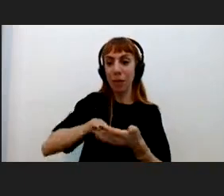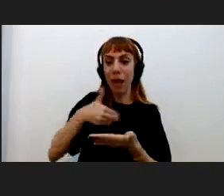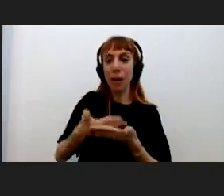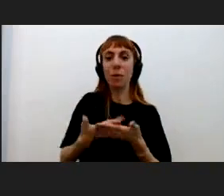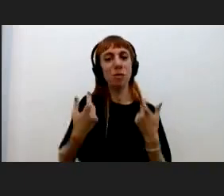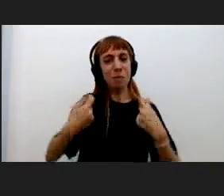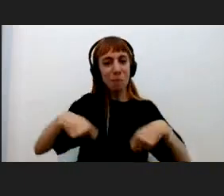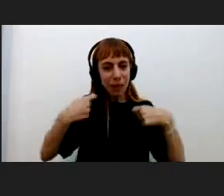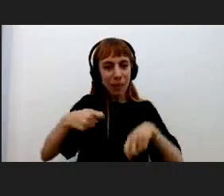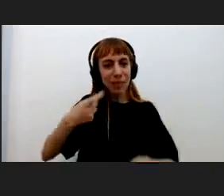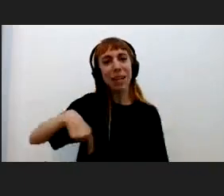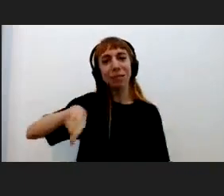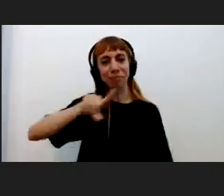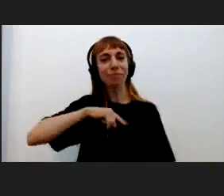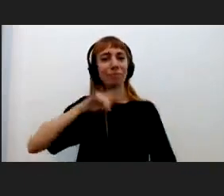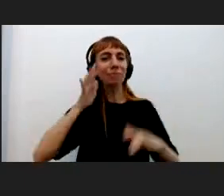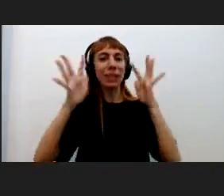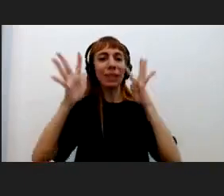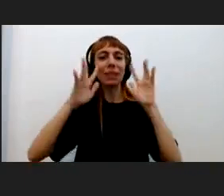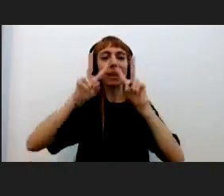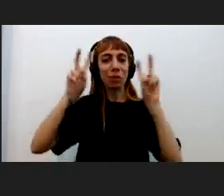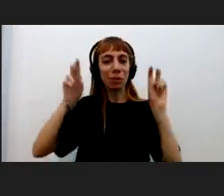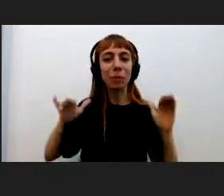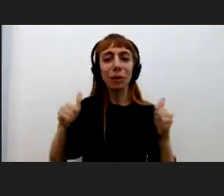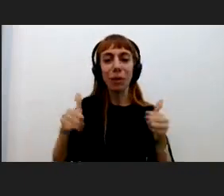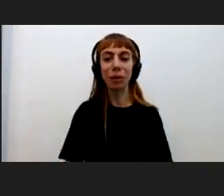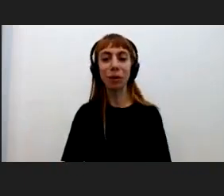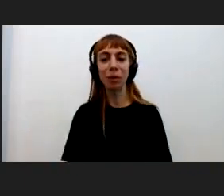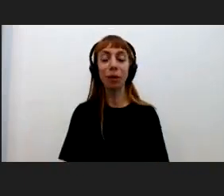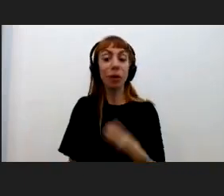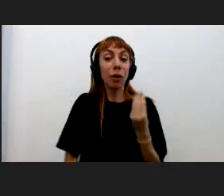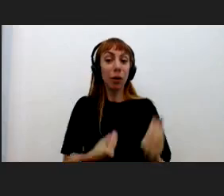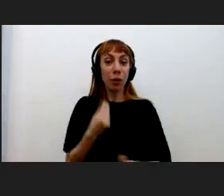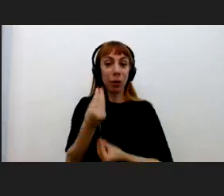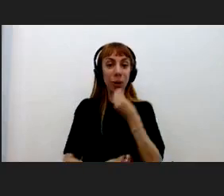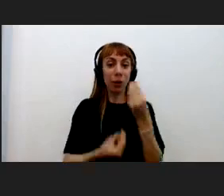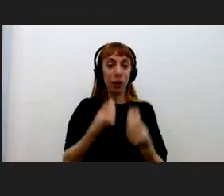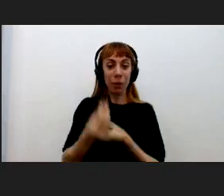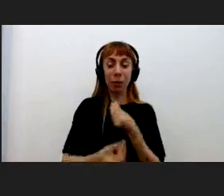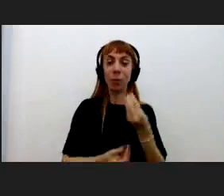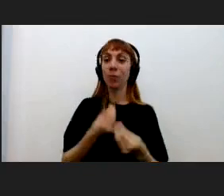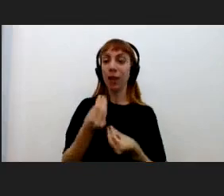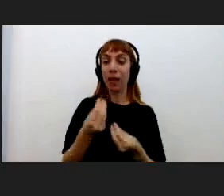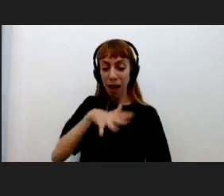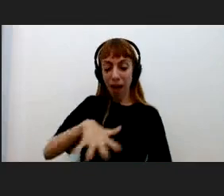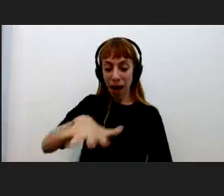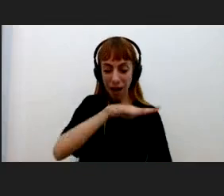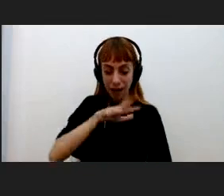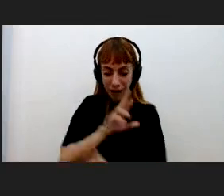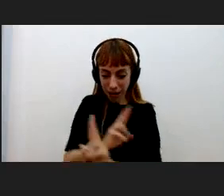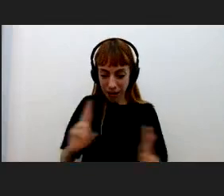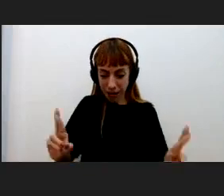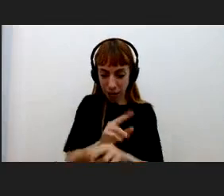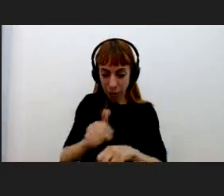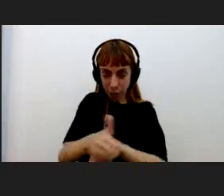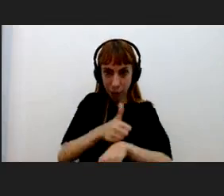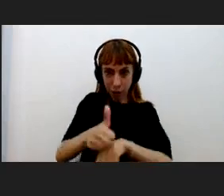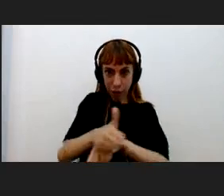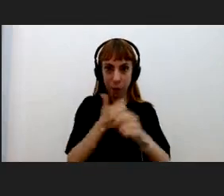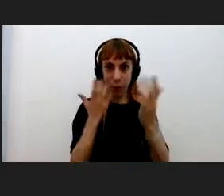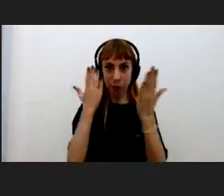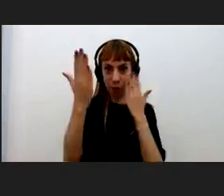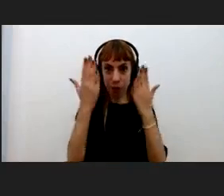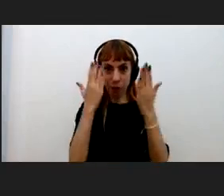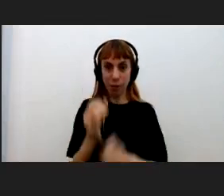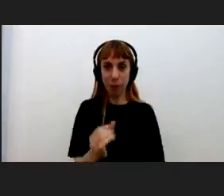negligenciada. Dentro de uma relação profissional de psicologia e paciente ou usuário, enfim, existe uma relação